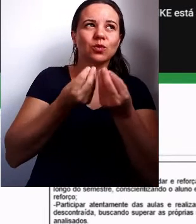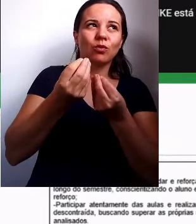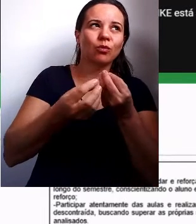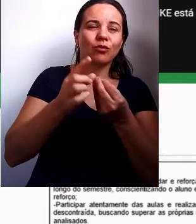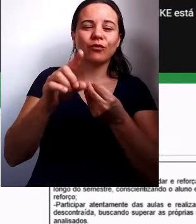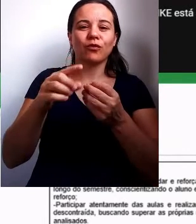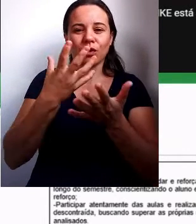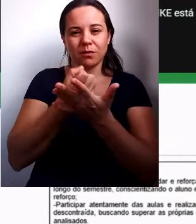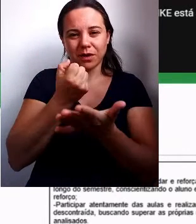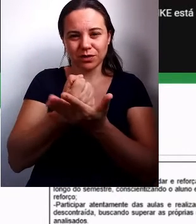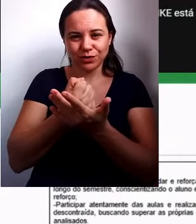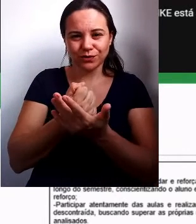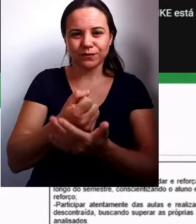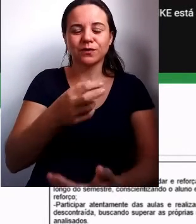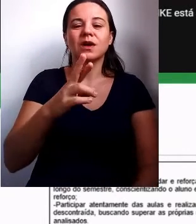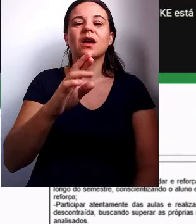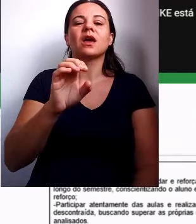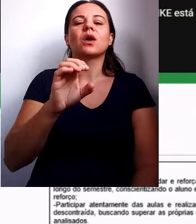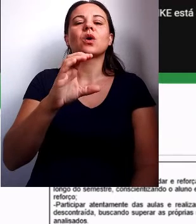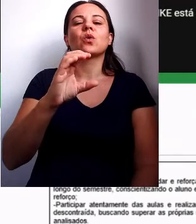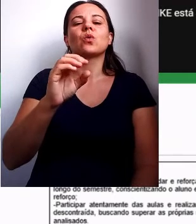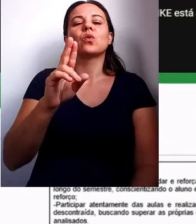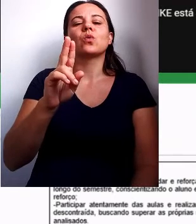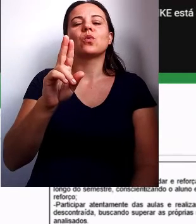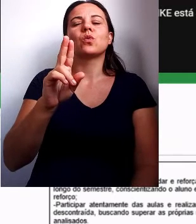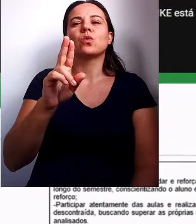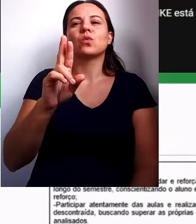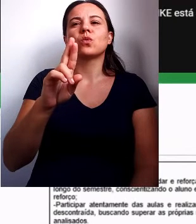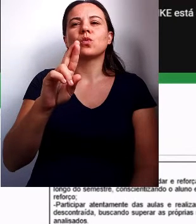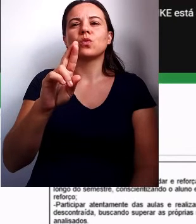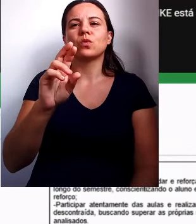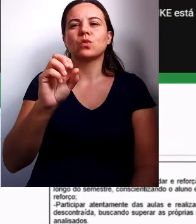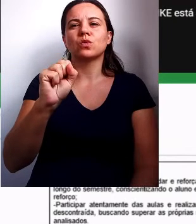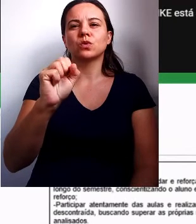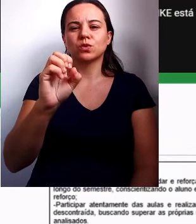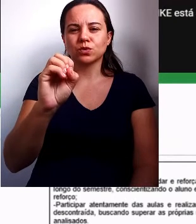tá? Como recursos, como